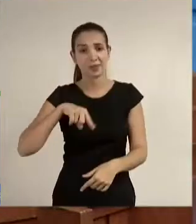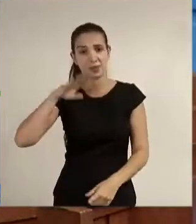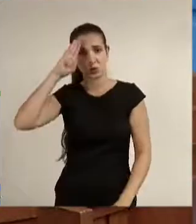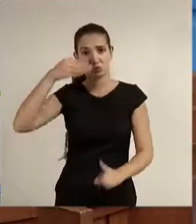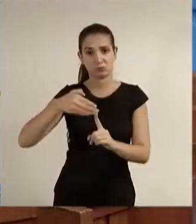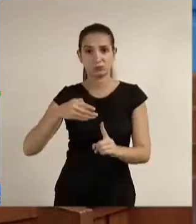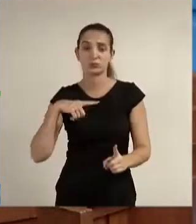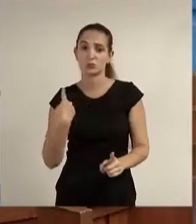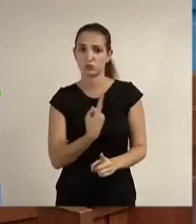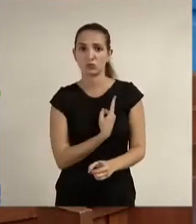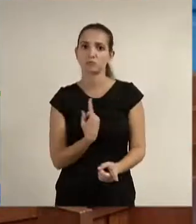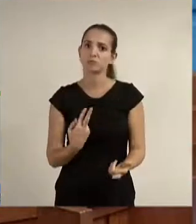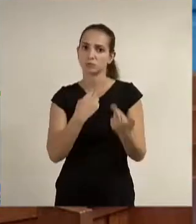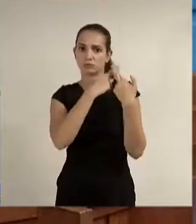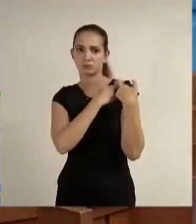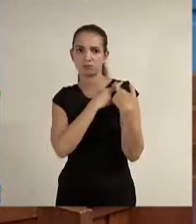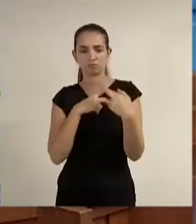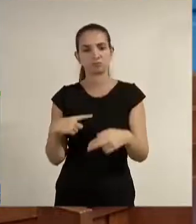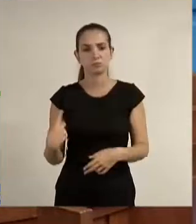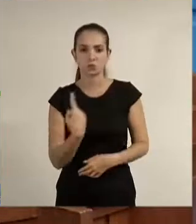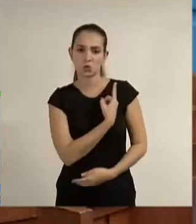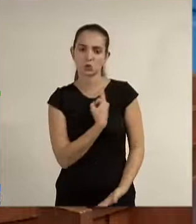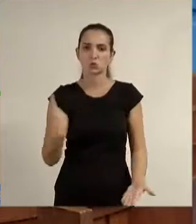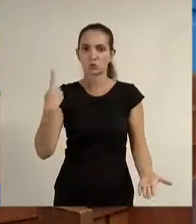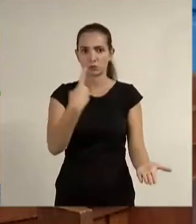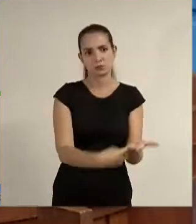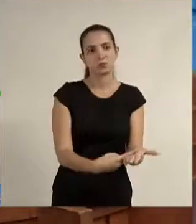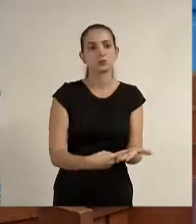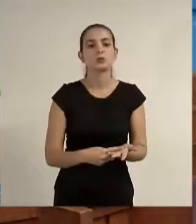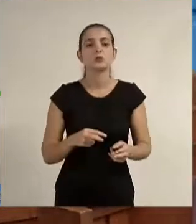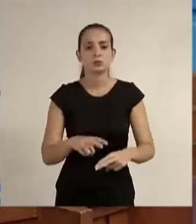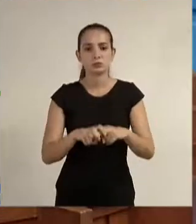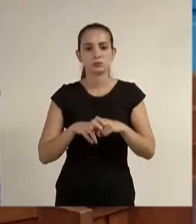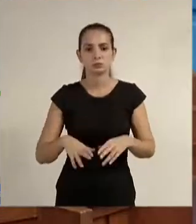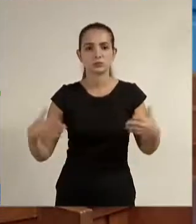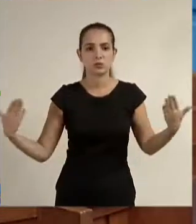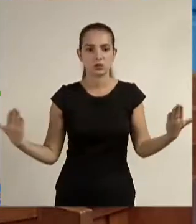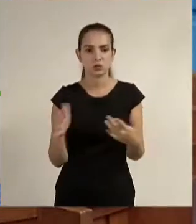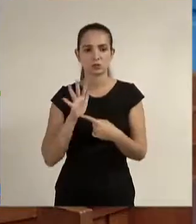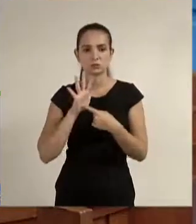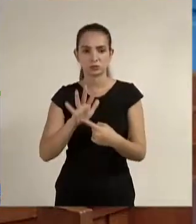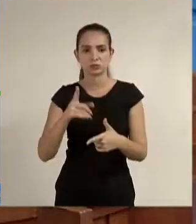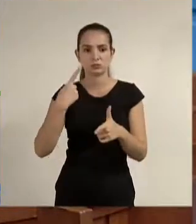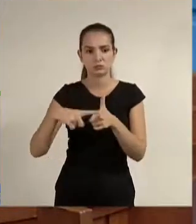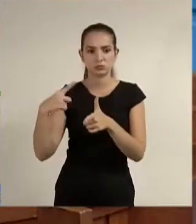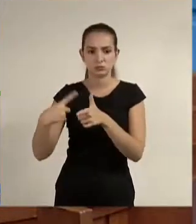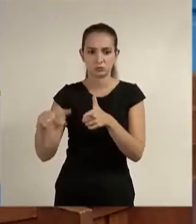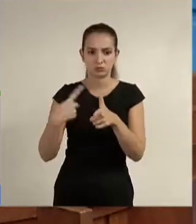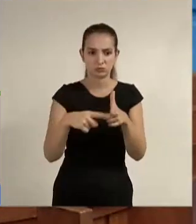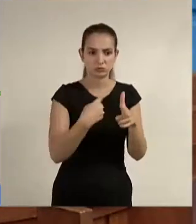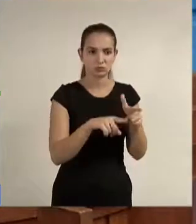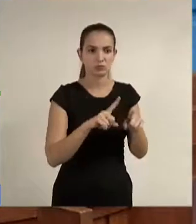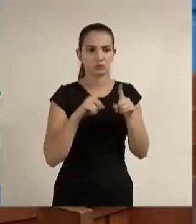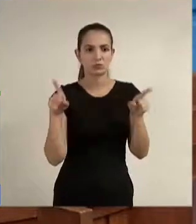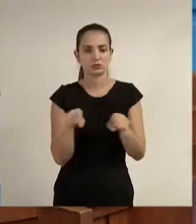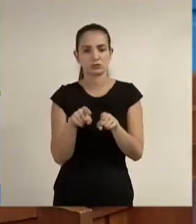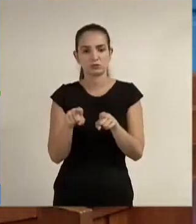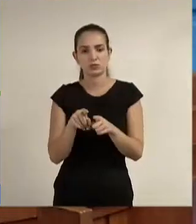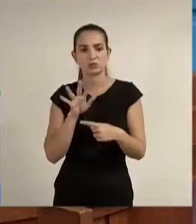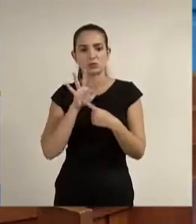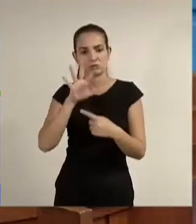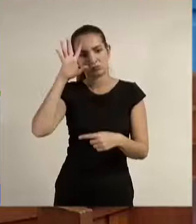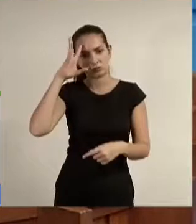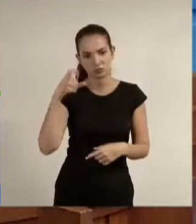é isso que estou fazendo aqui, apontando os problemas que existem, mas também apresentando soluções, caminhos